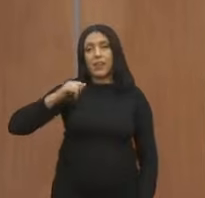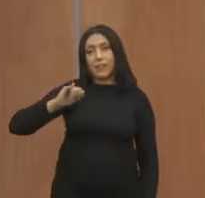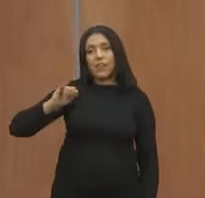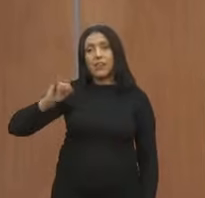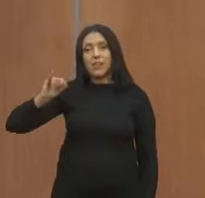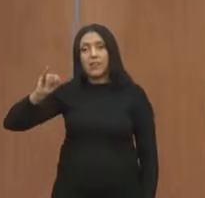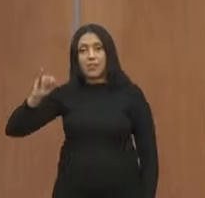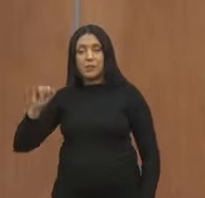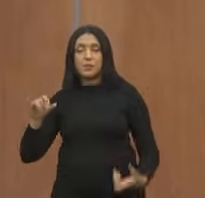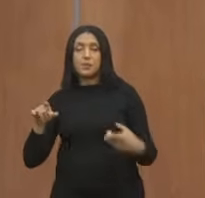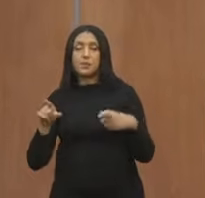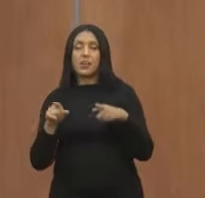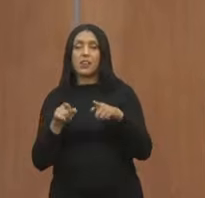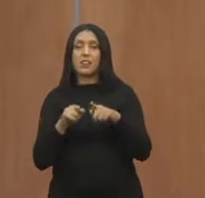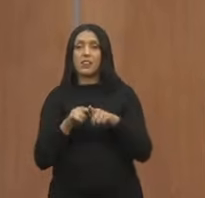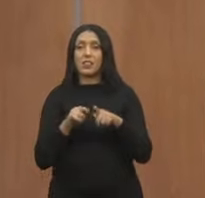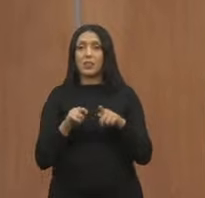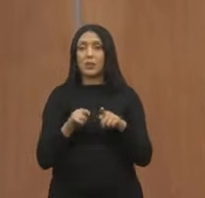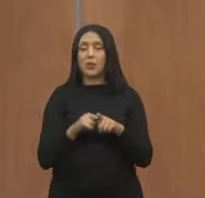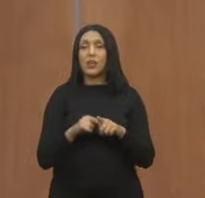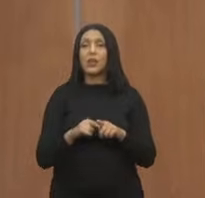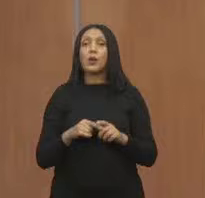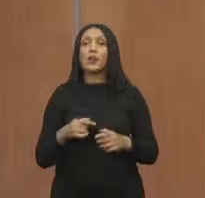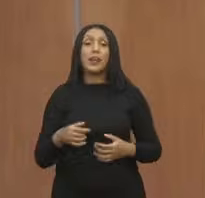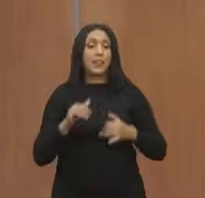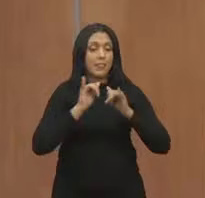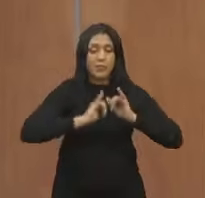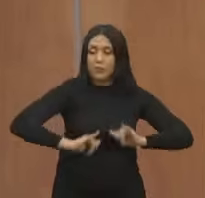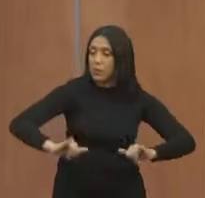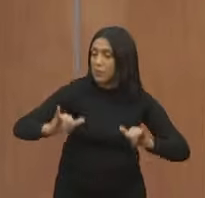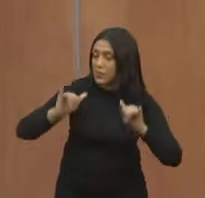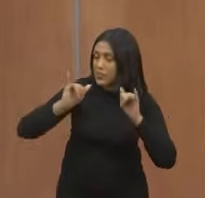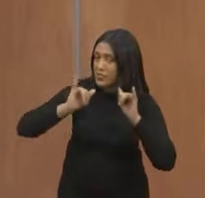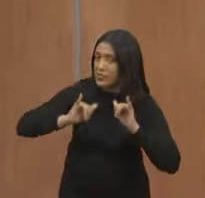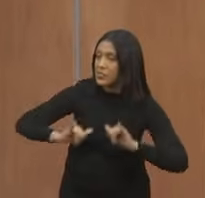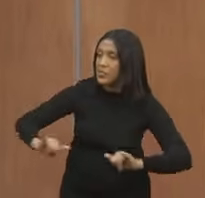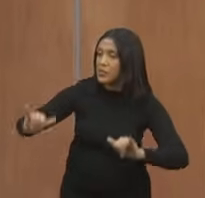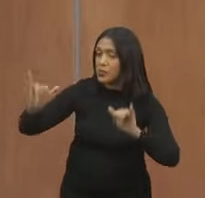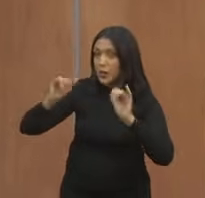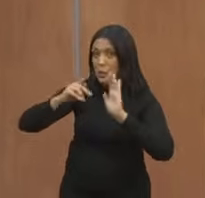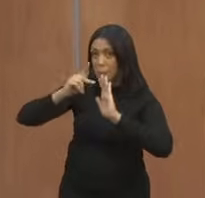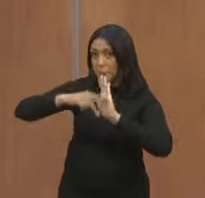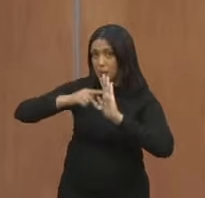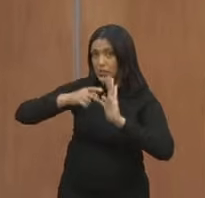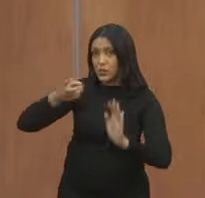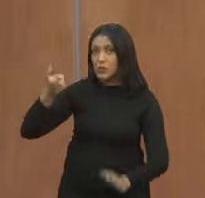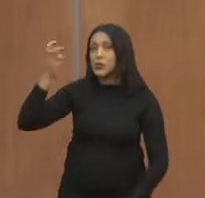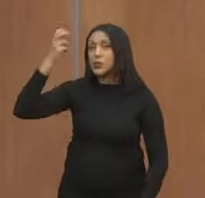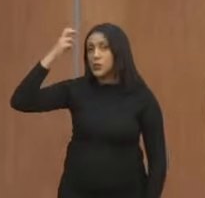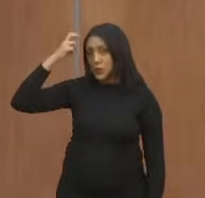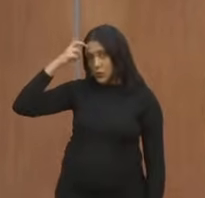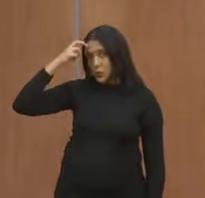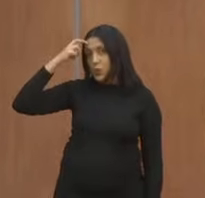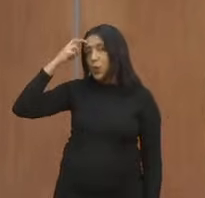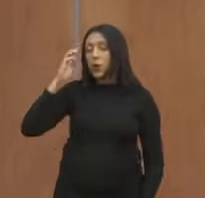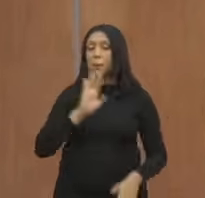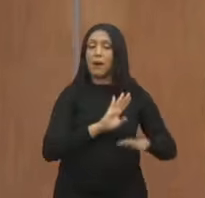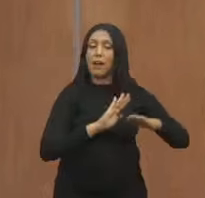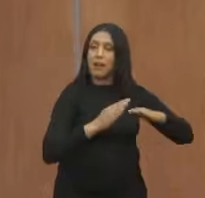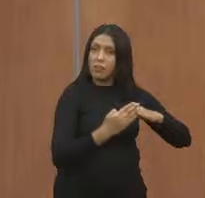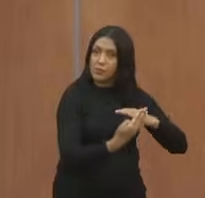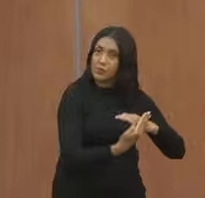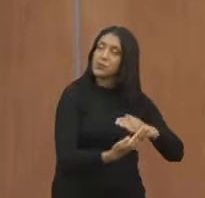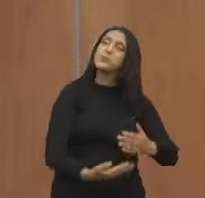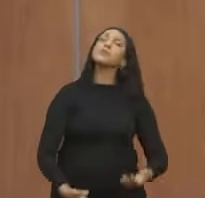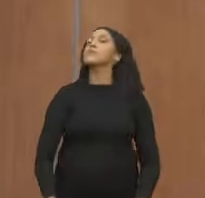difusão cultural através do programa Cultural no Bairro. Então, a cultura também está contemplada no PPA. Então, é importante mencionar mais uma vez,